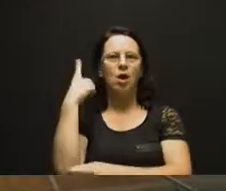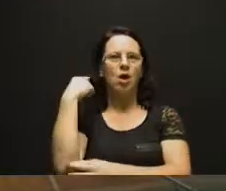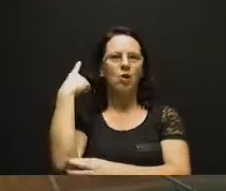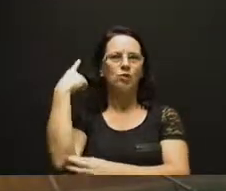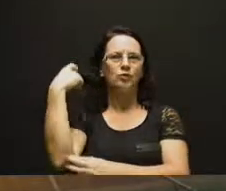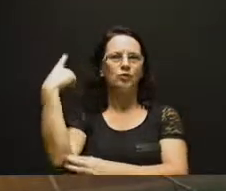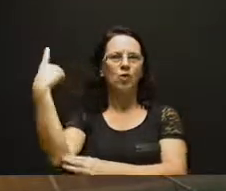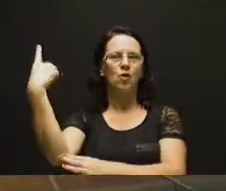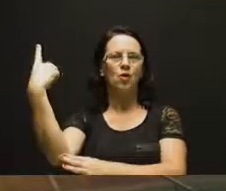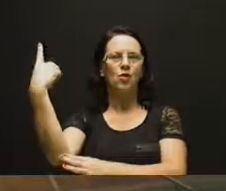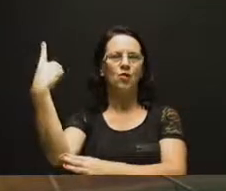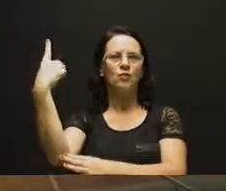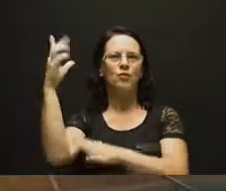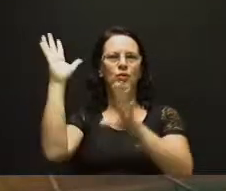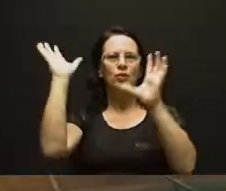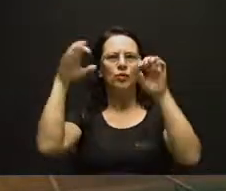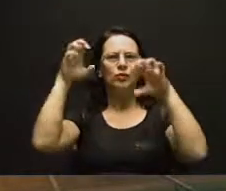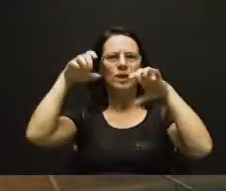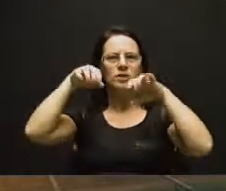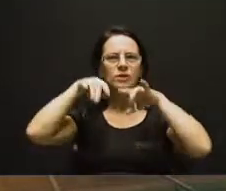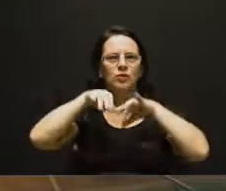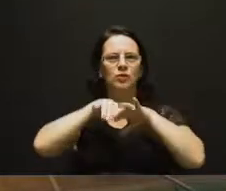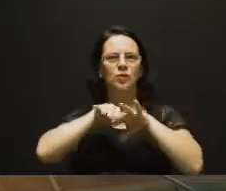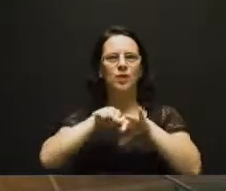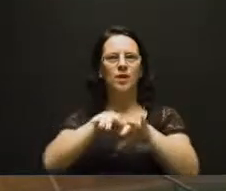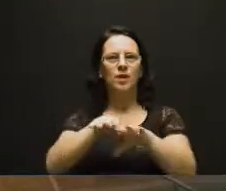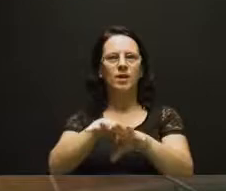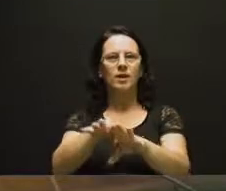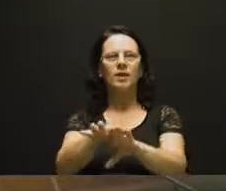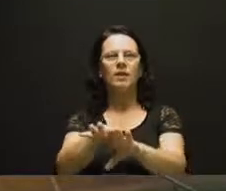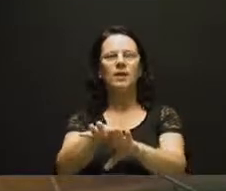a razão